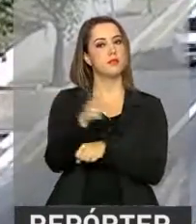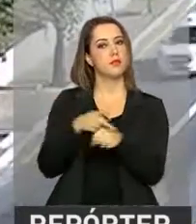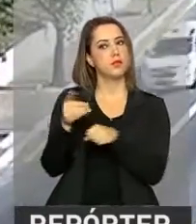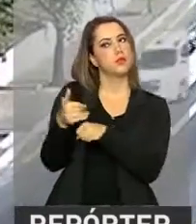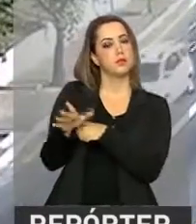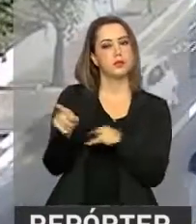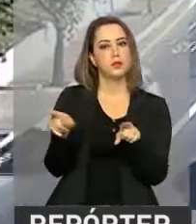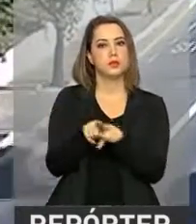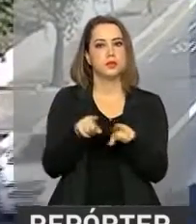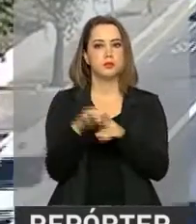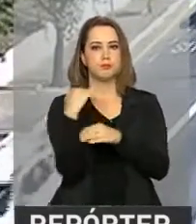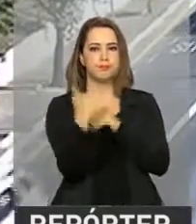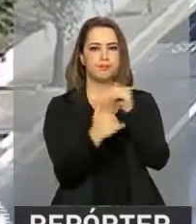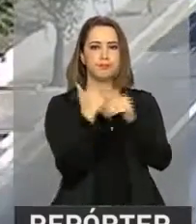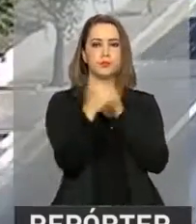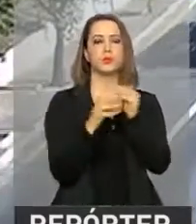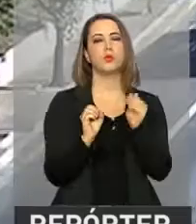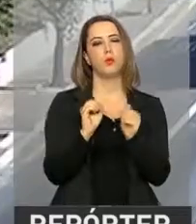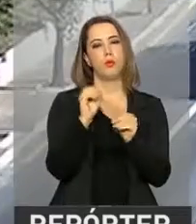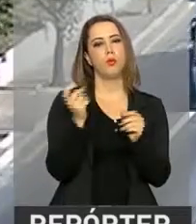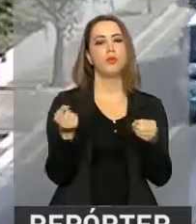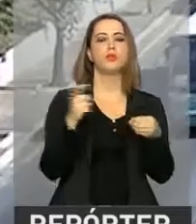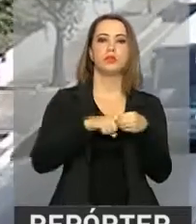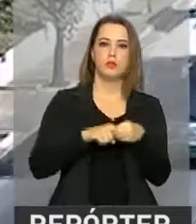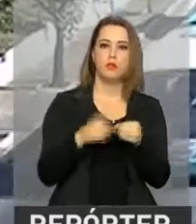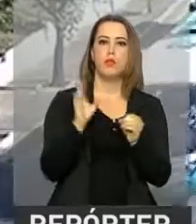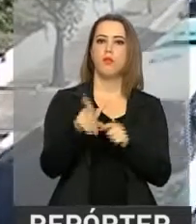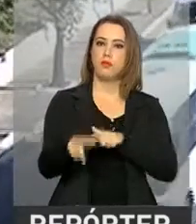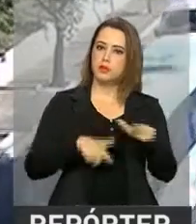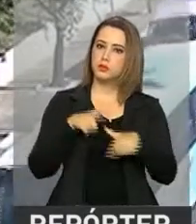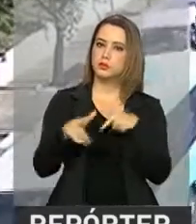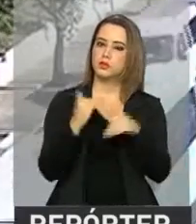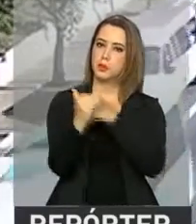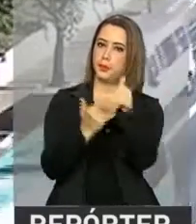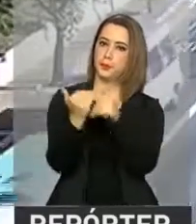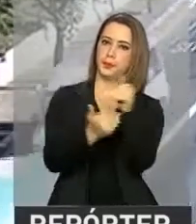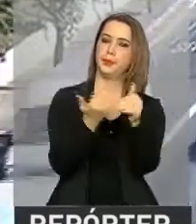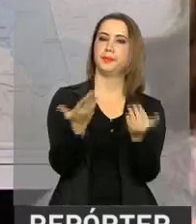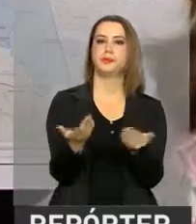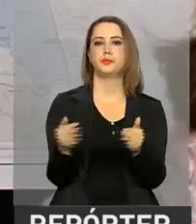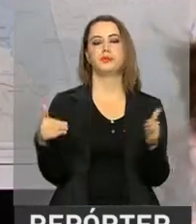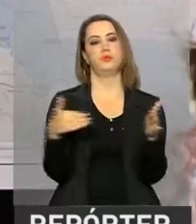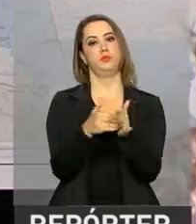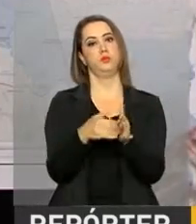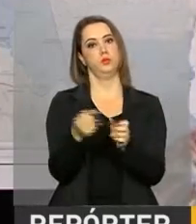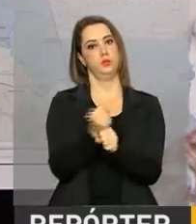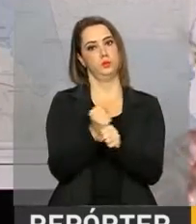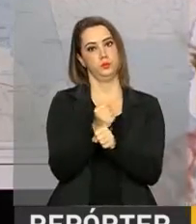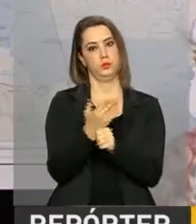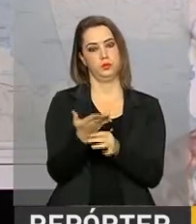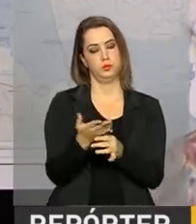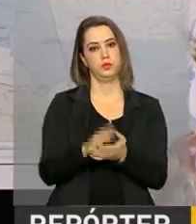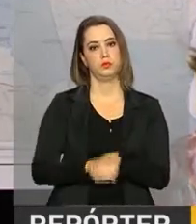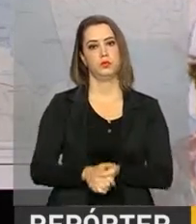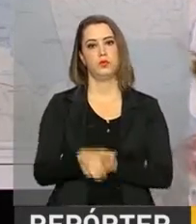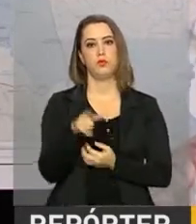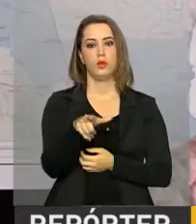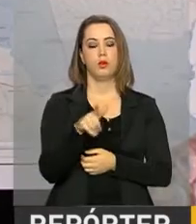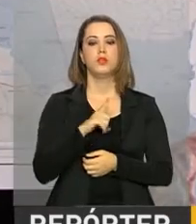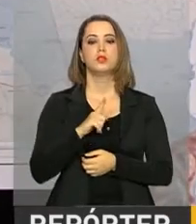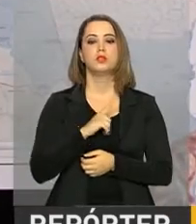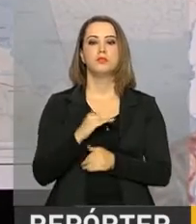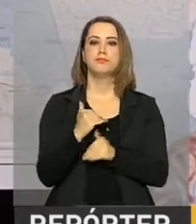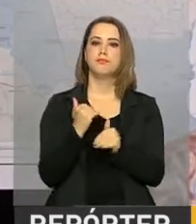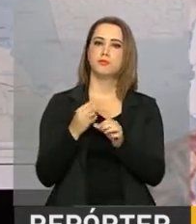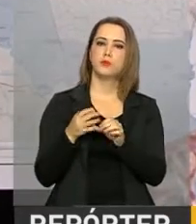ajudar na retomada da geração de empregos no setor até o final do ano a indústria automotiva ela tem uma cadeia de produção